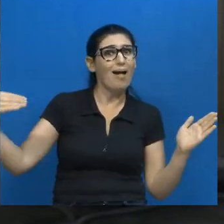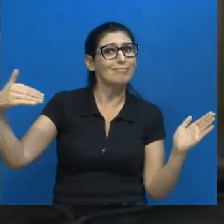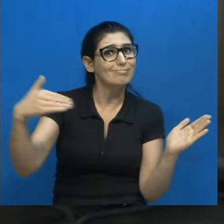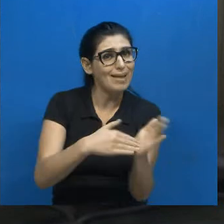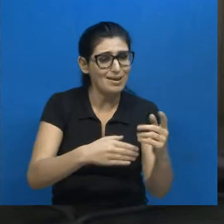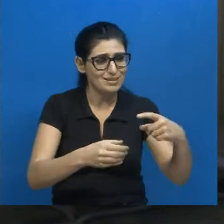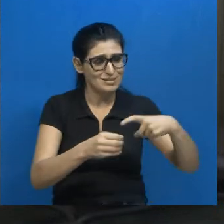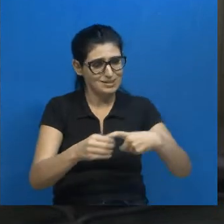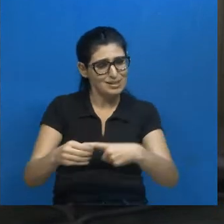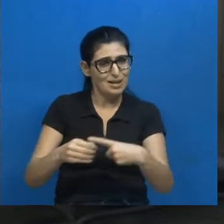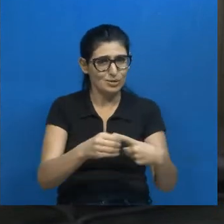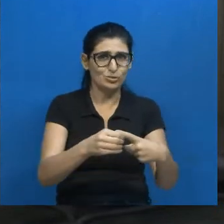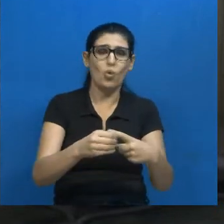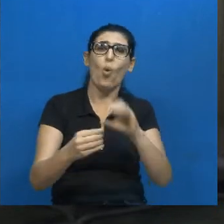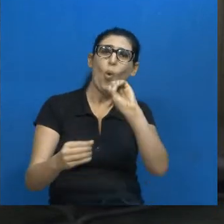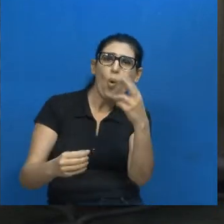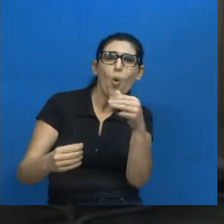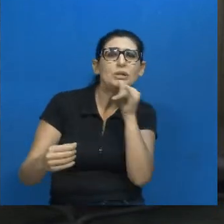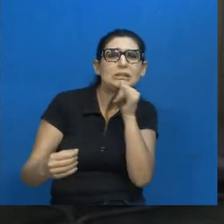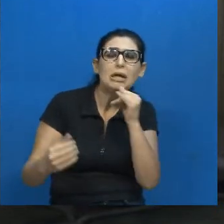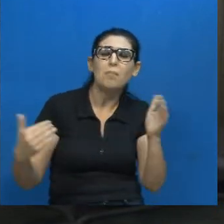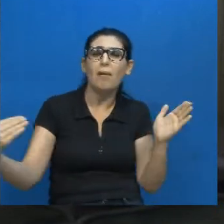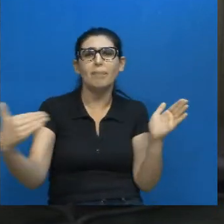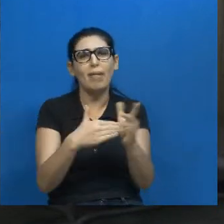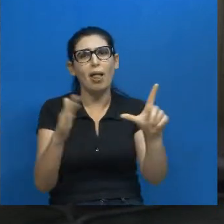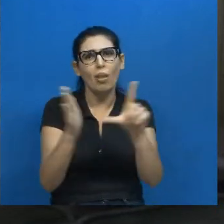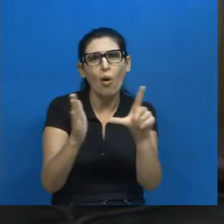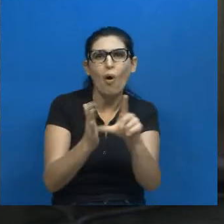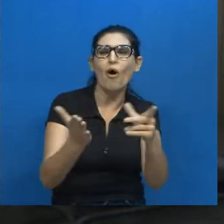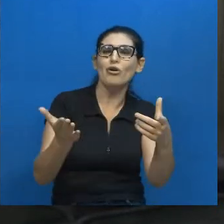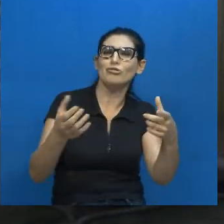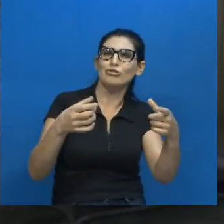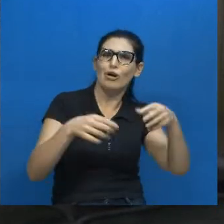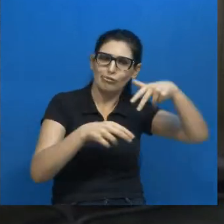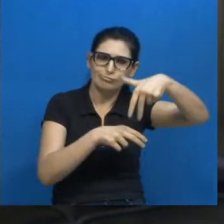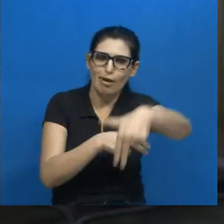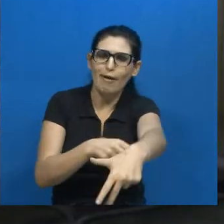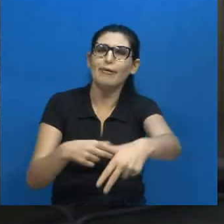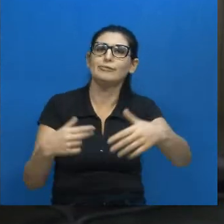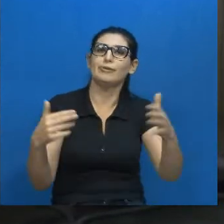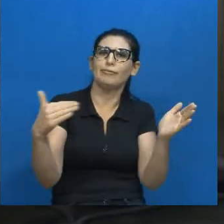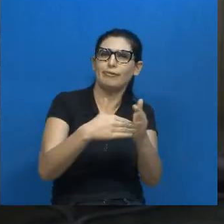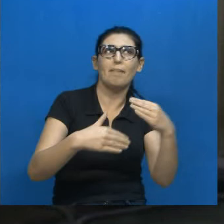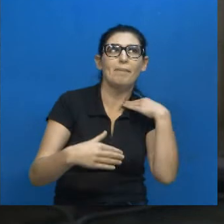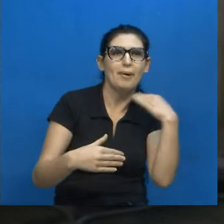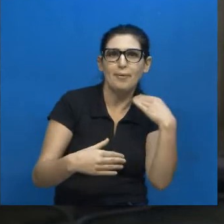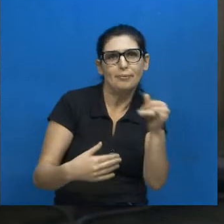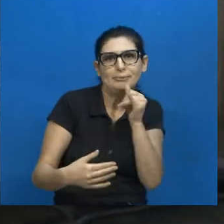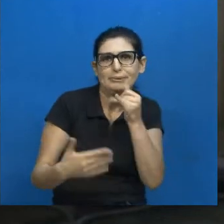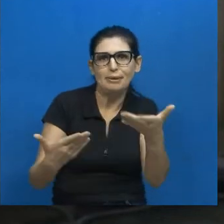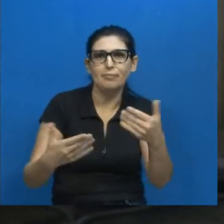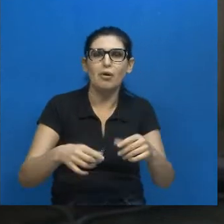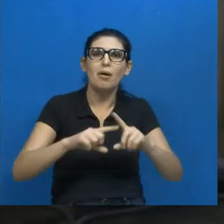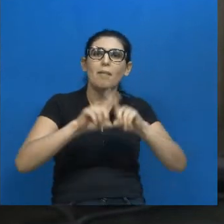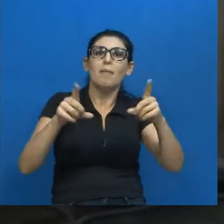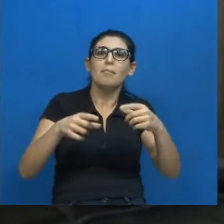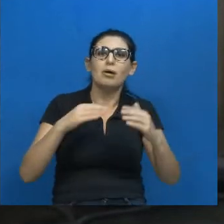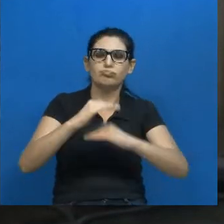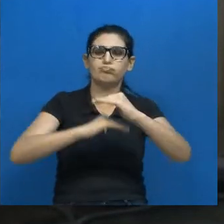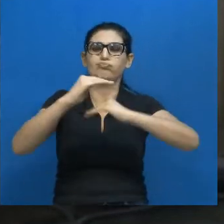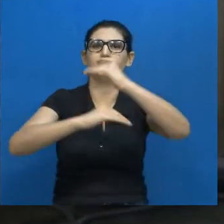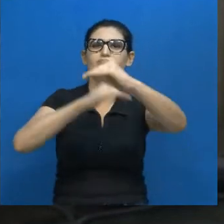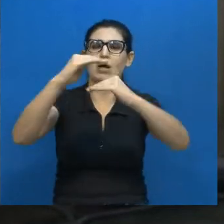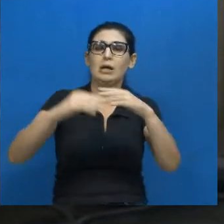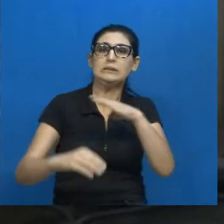comercial, ou área de interesse institucional. É base isso, todo mundo faz isso. E com o crescimento do município, a